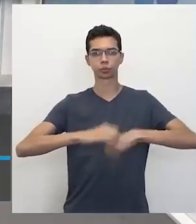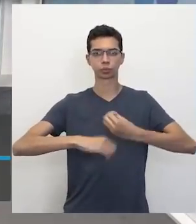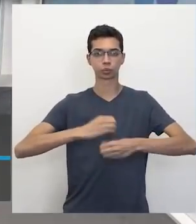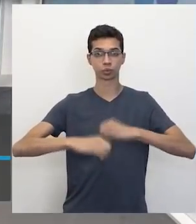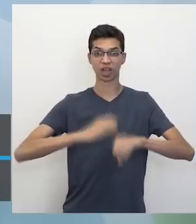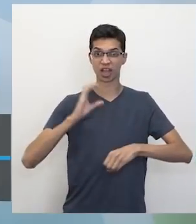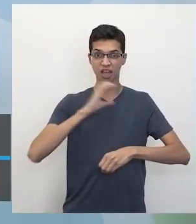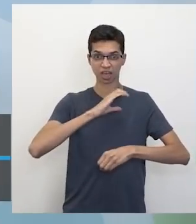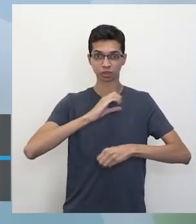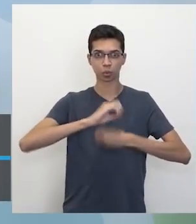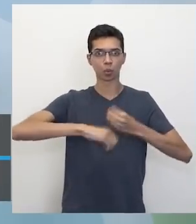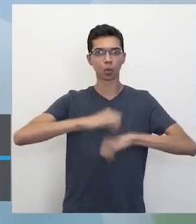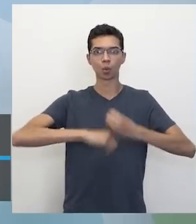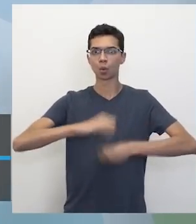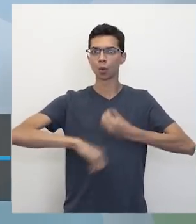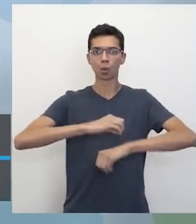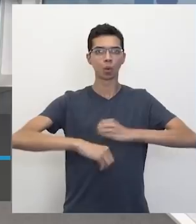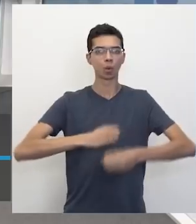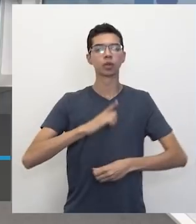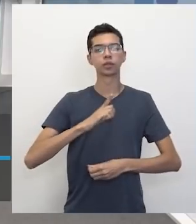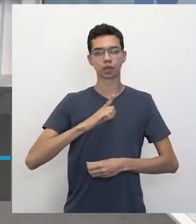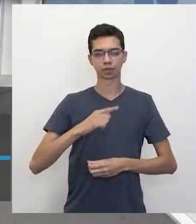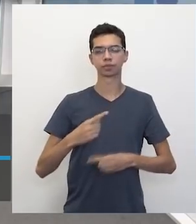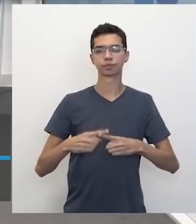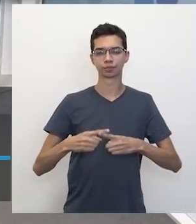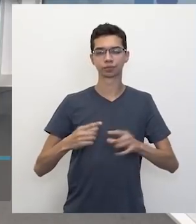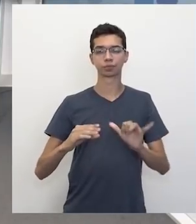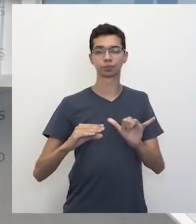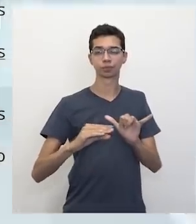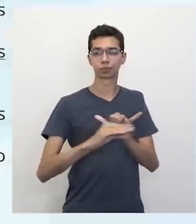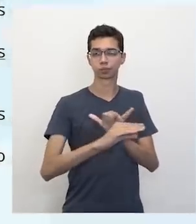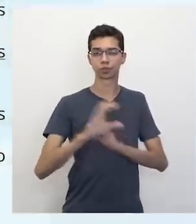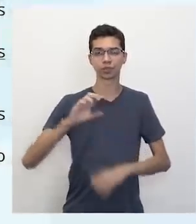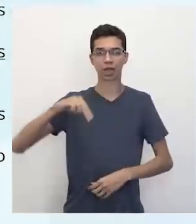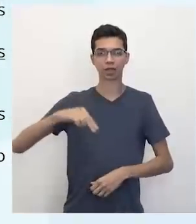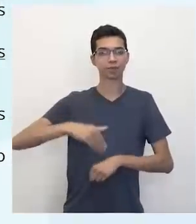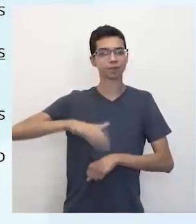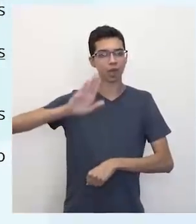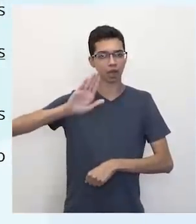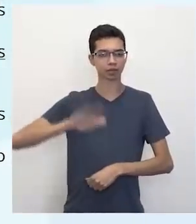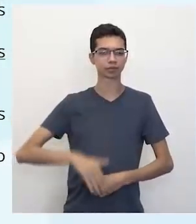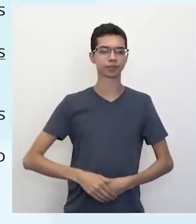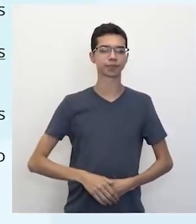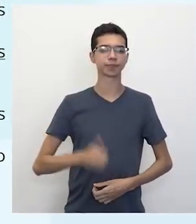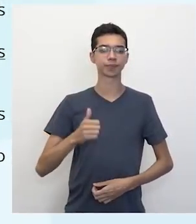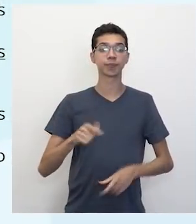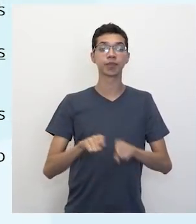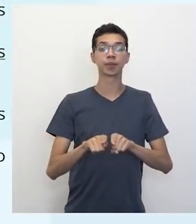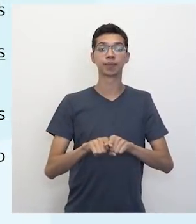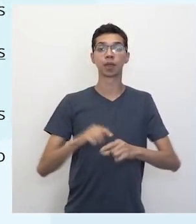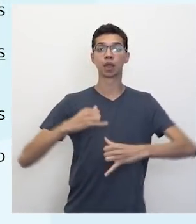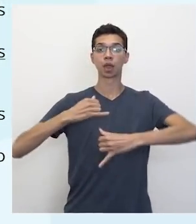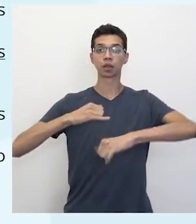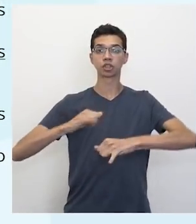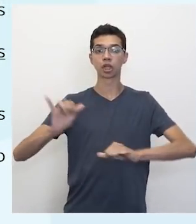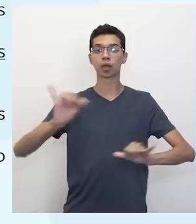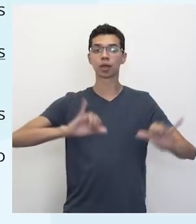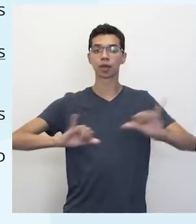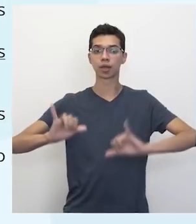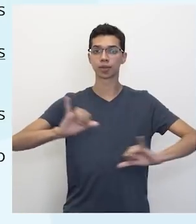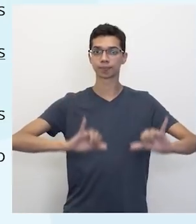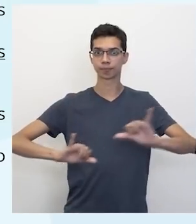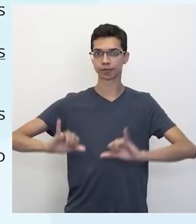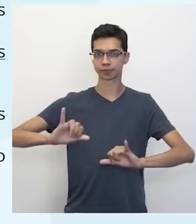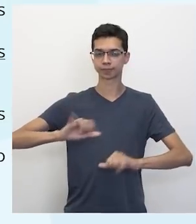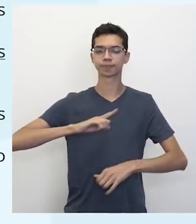né? Mais energia cinética, né? Energia química, né? Que é liberada a partir das reações químicas. Eu tenho